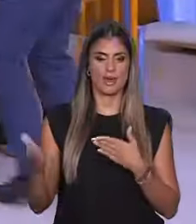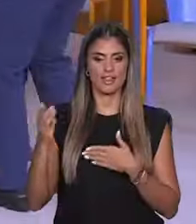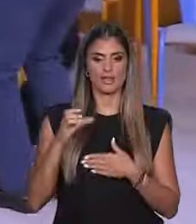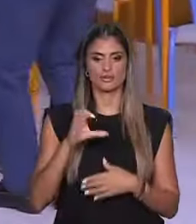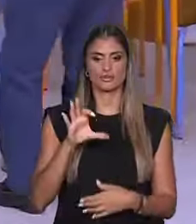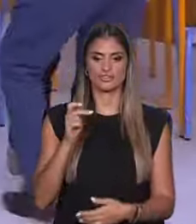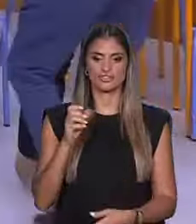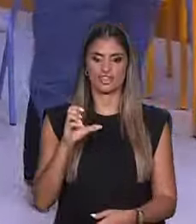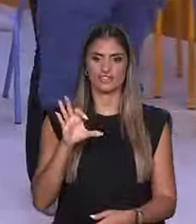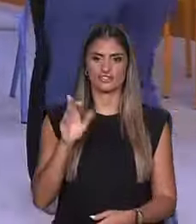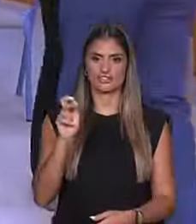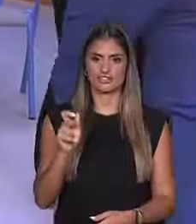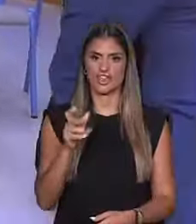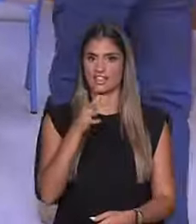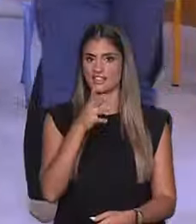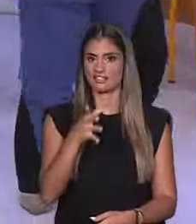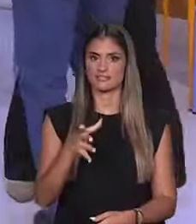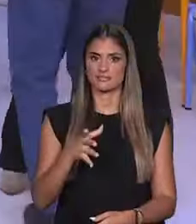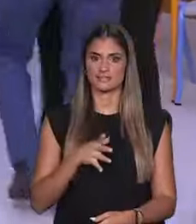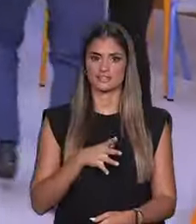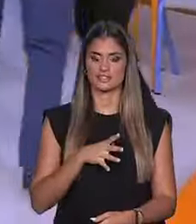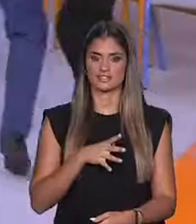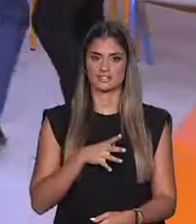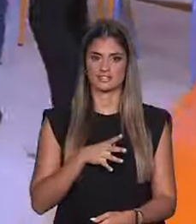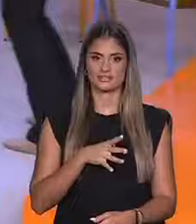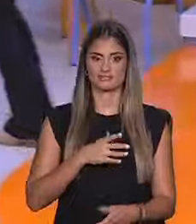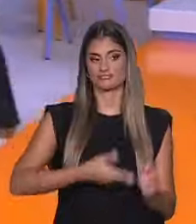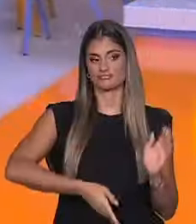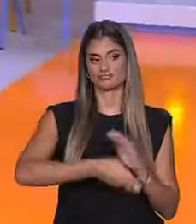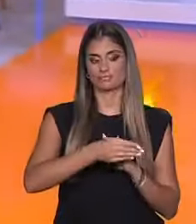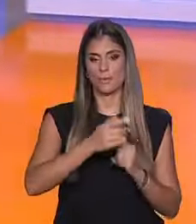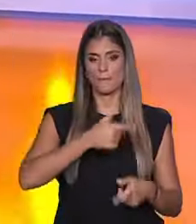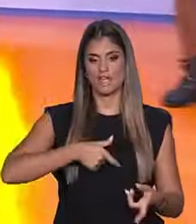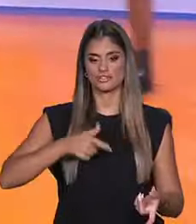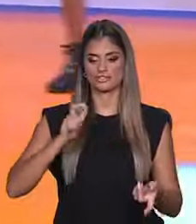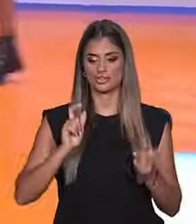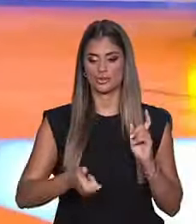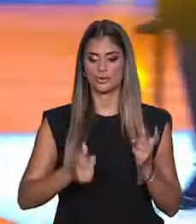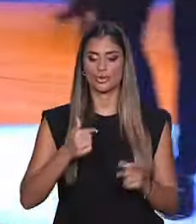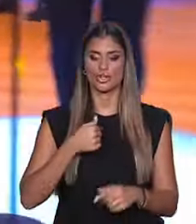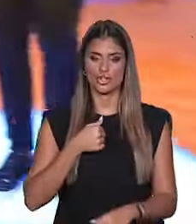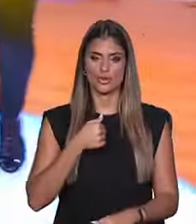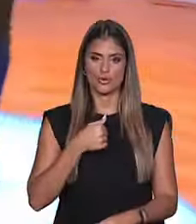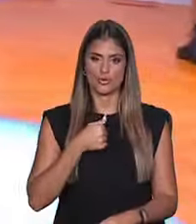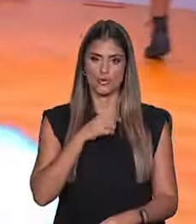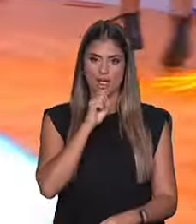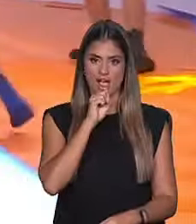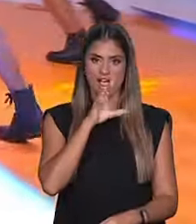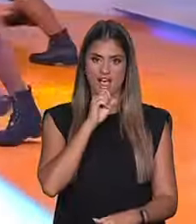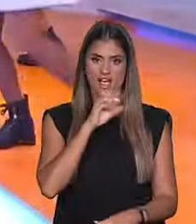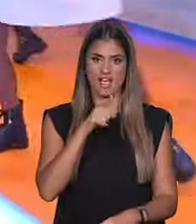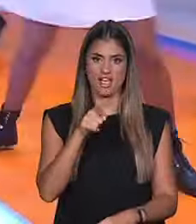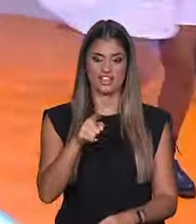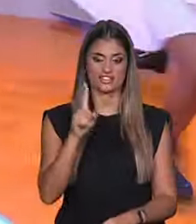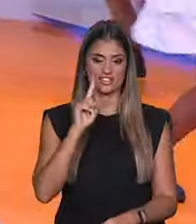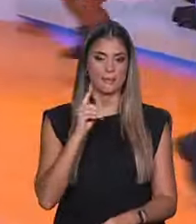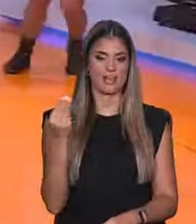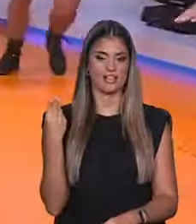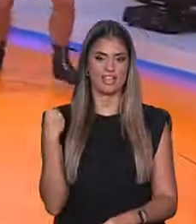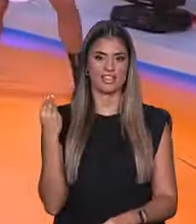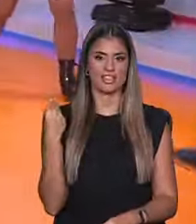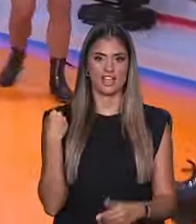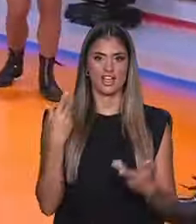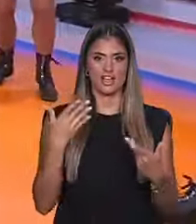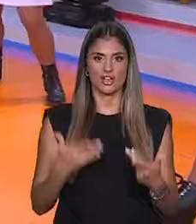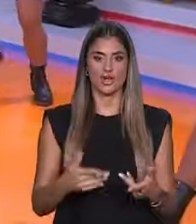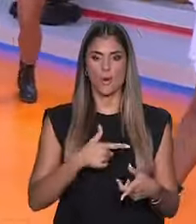cha-cha-cha, disse-lhe ao ouvido, foi para o México. Eu fiquei rendido a esta atrevida, e